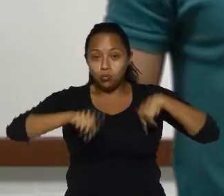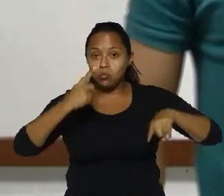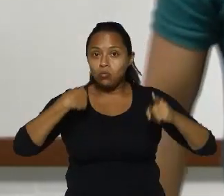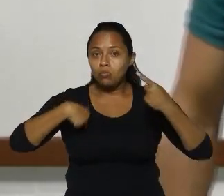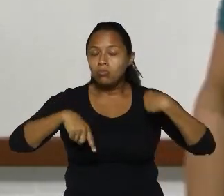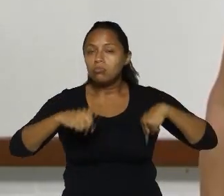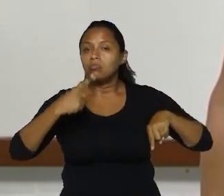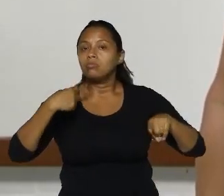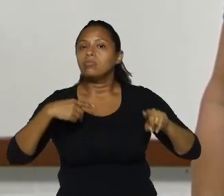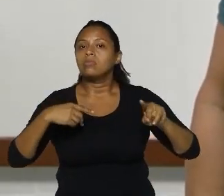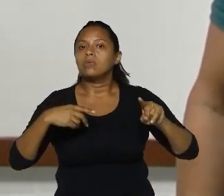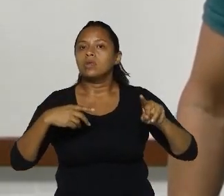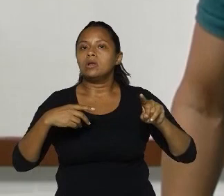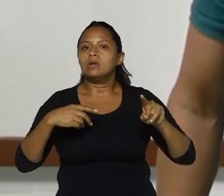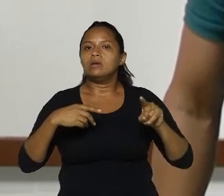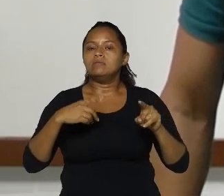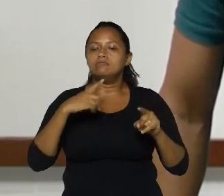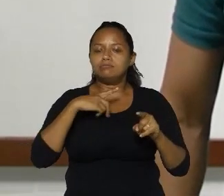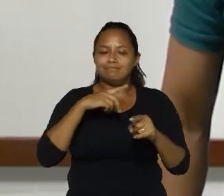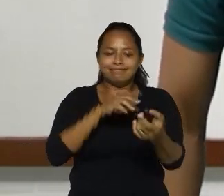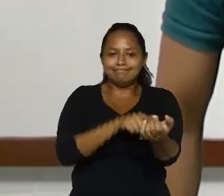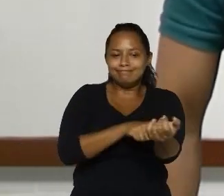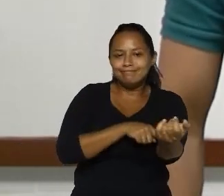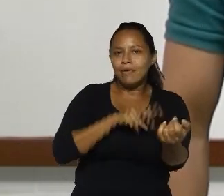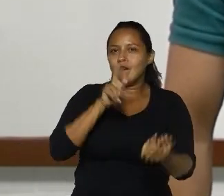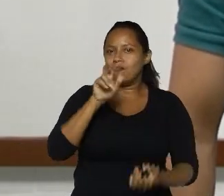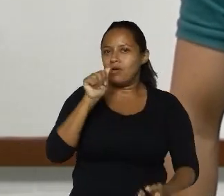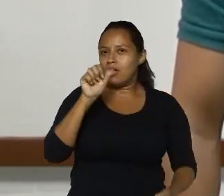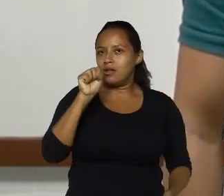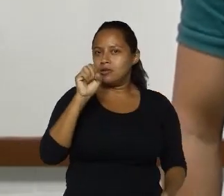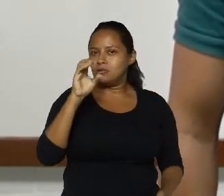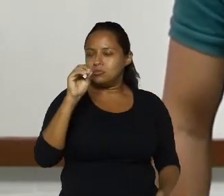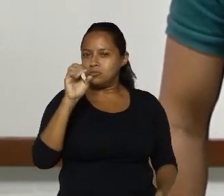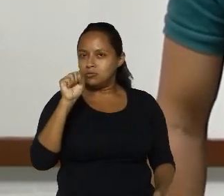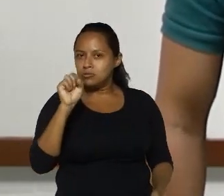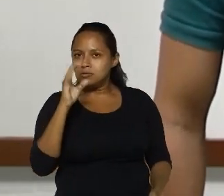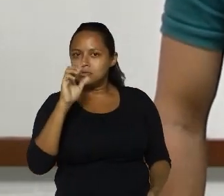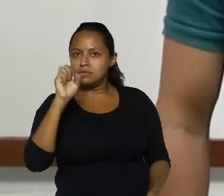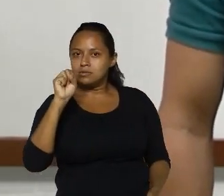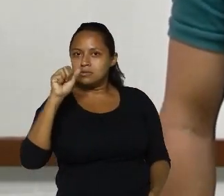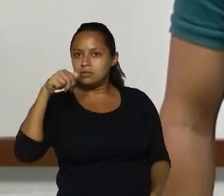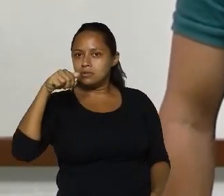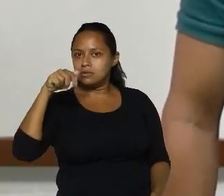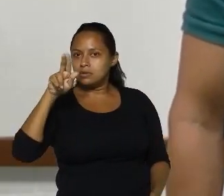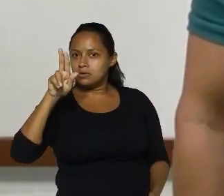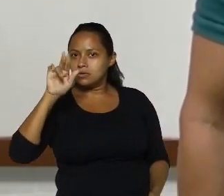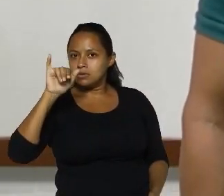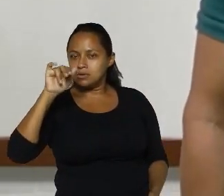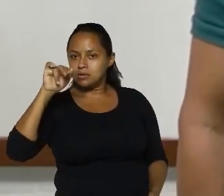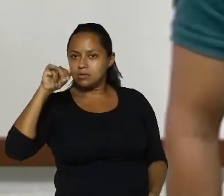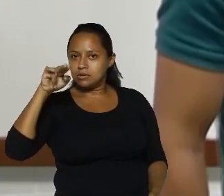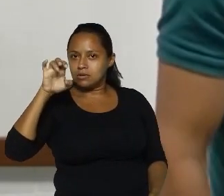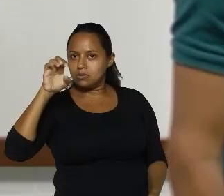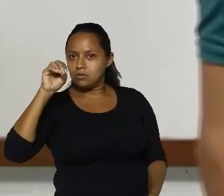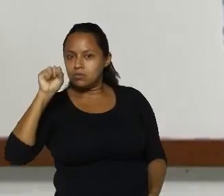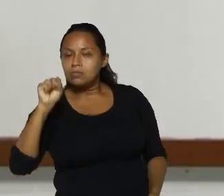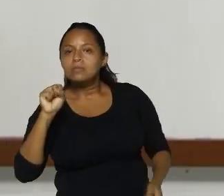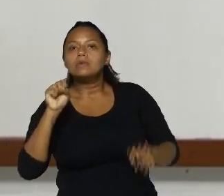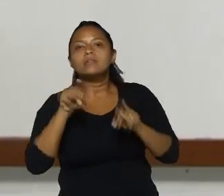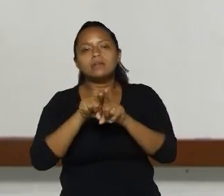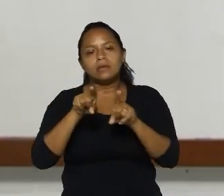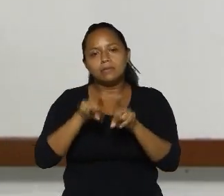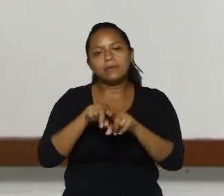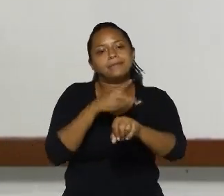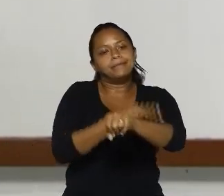corpo através dos vasos sanguíneos, nós podemos também dizer que o plasma é responsável